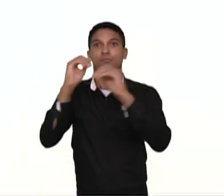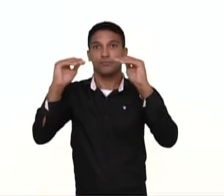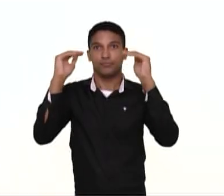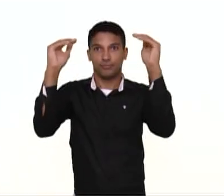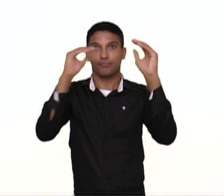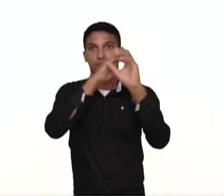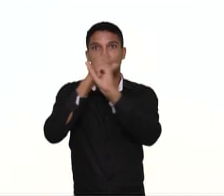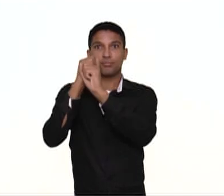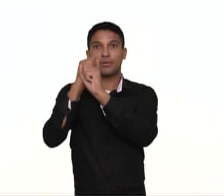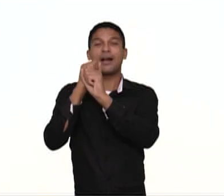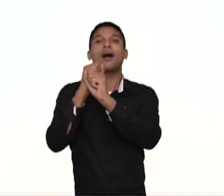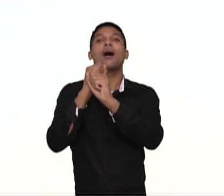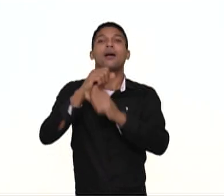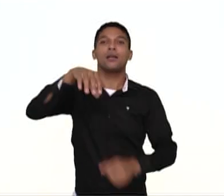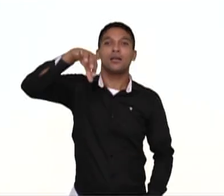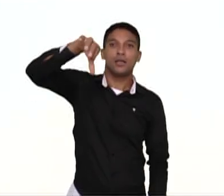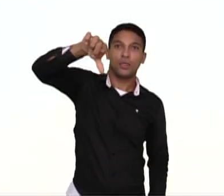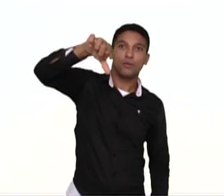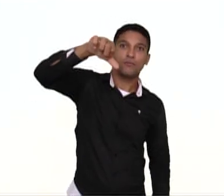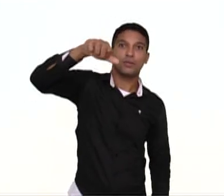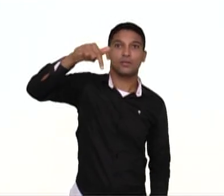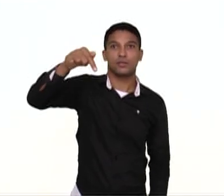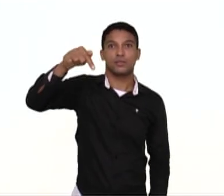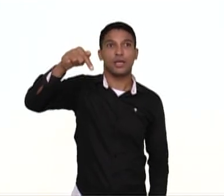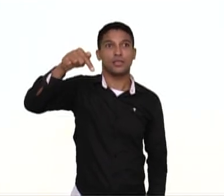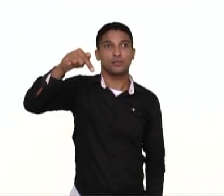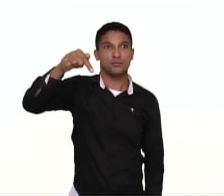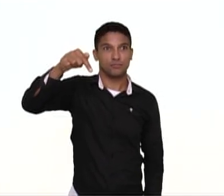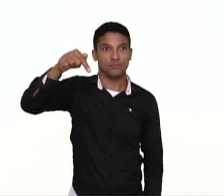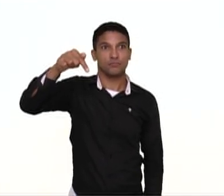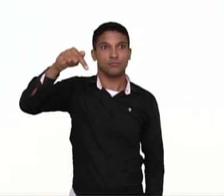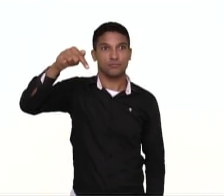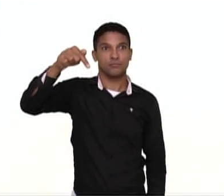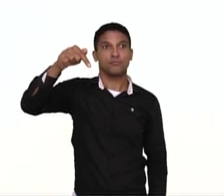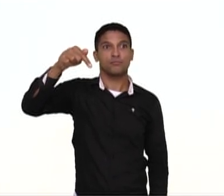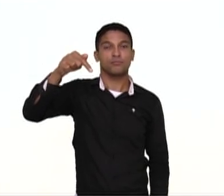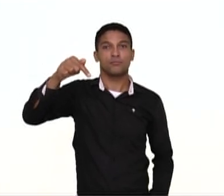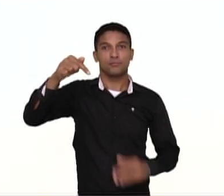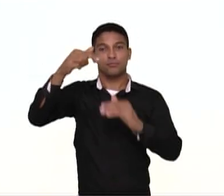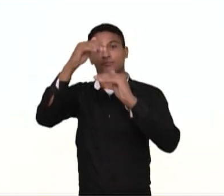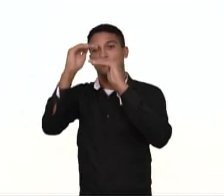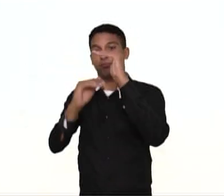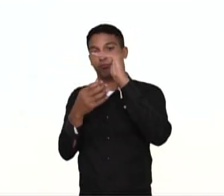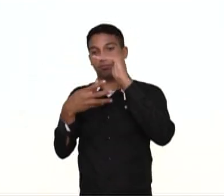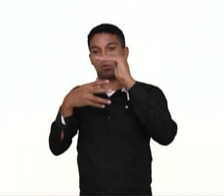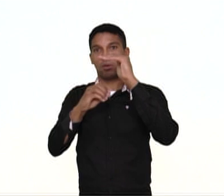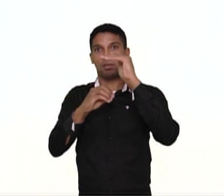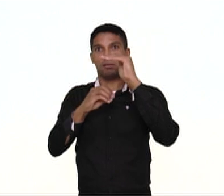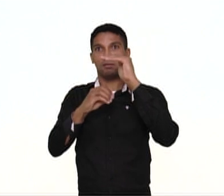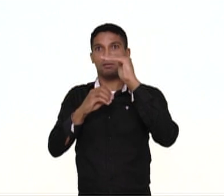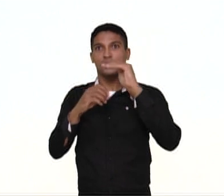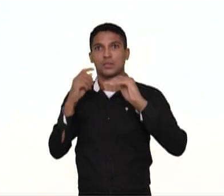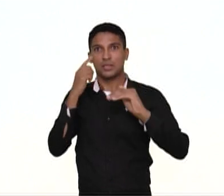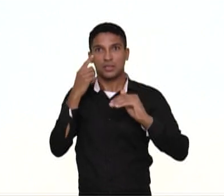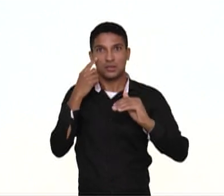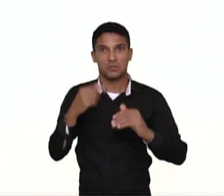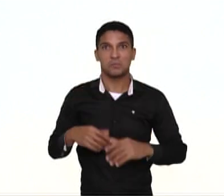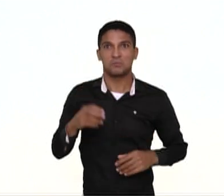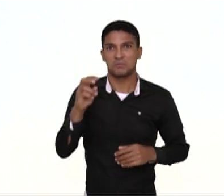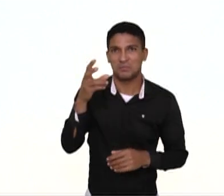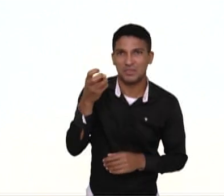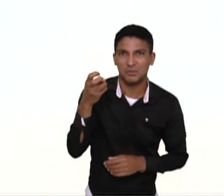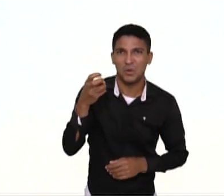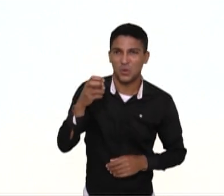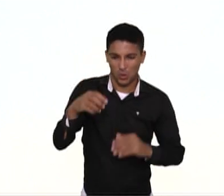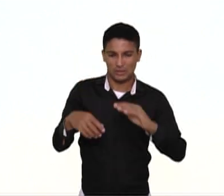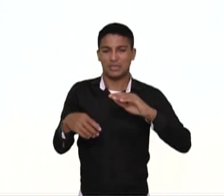97/40. 97/40 é um número que passa de 1, né? 90 partes de algo que foi dividido em 40, né? Se